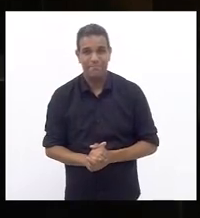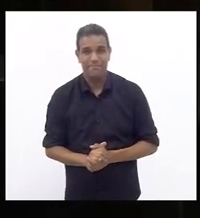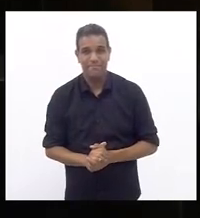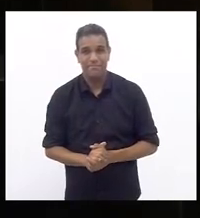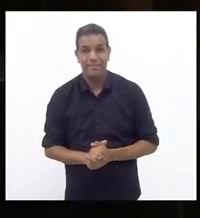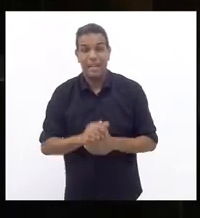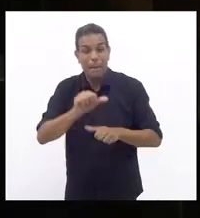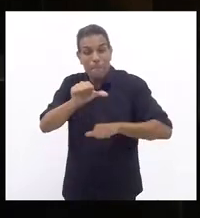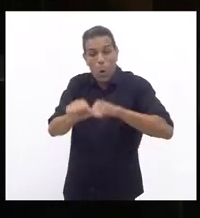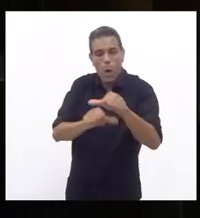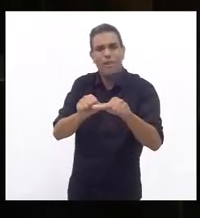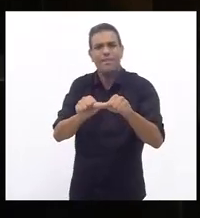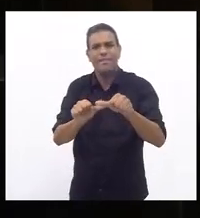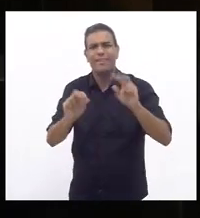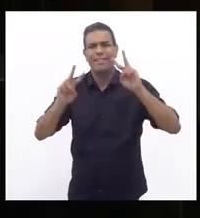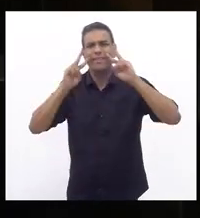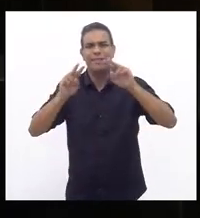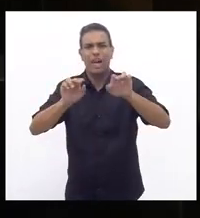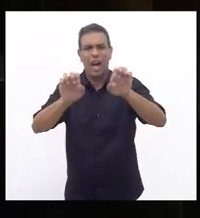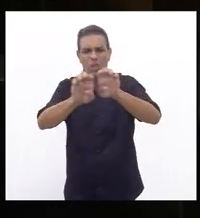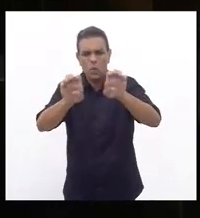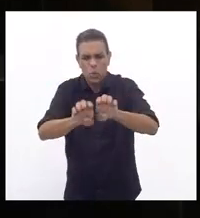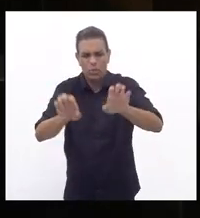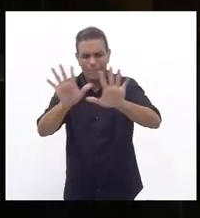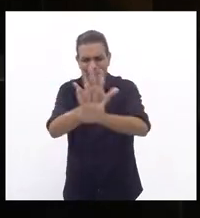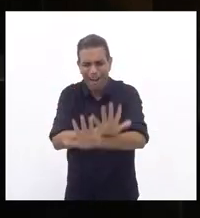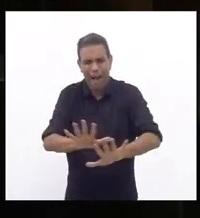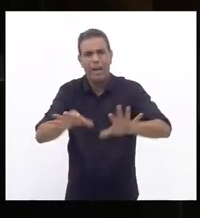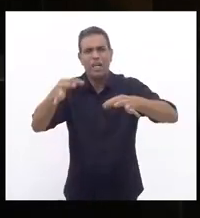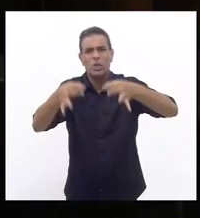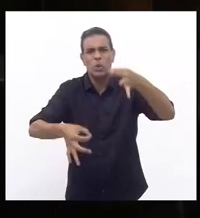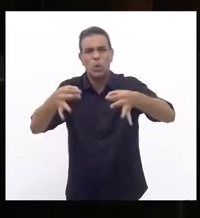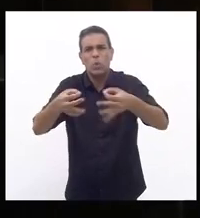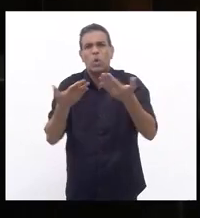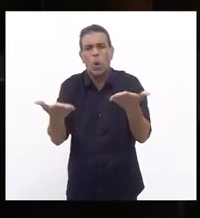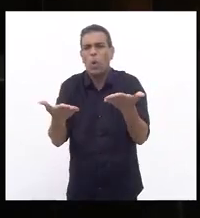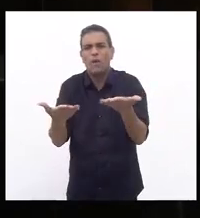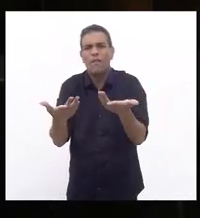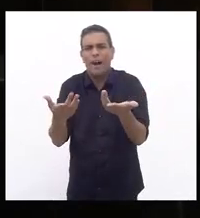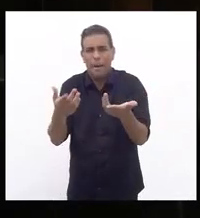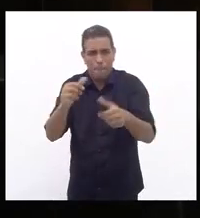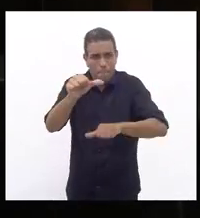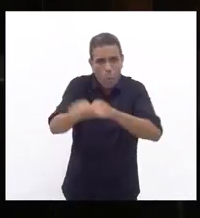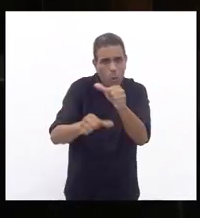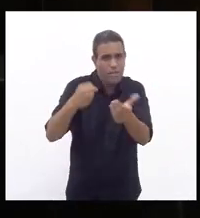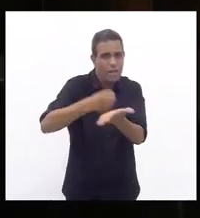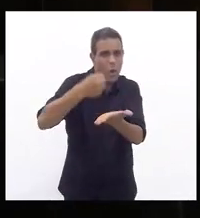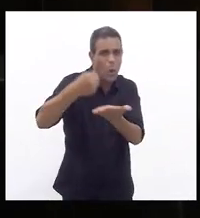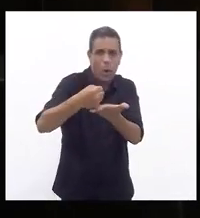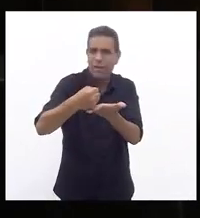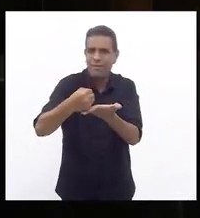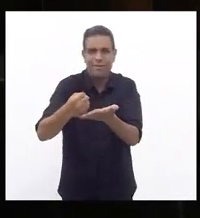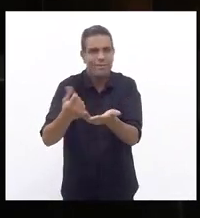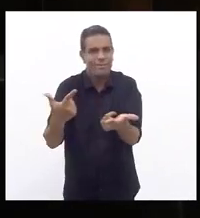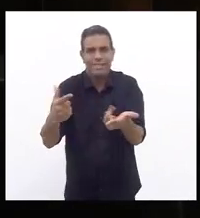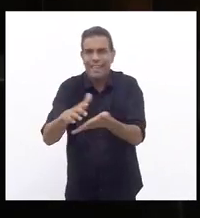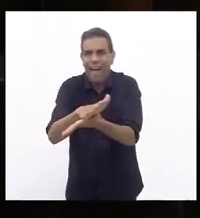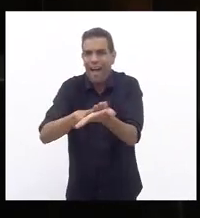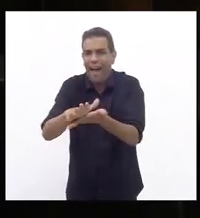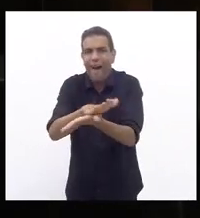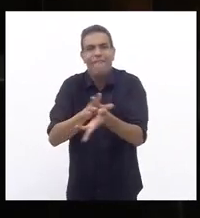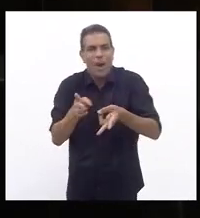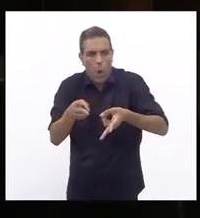A mudança na propriedade ou na estrutura jurídica da empresa não afetará os contratos de trabalho dos respectivos